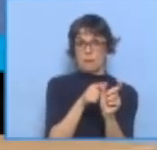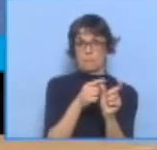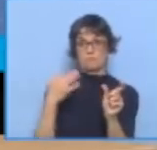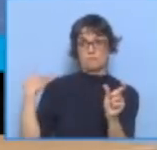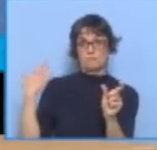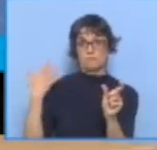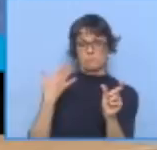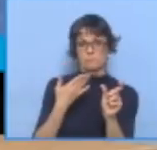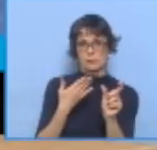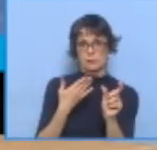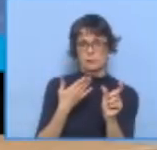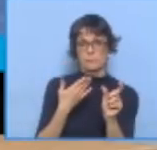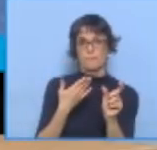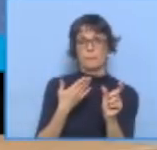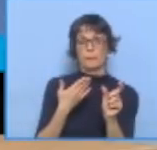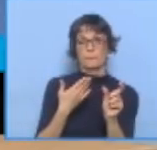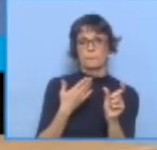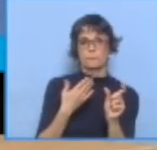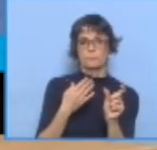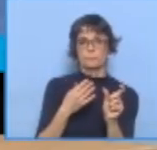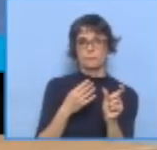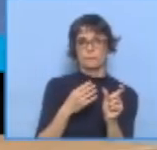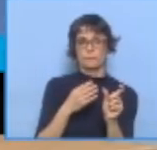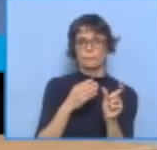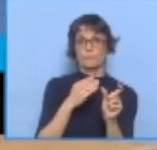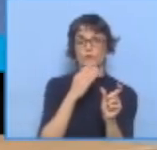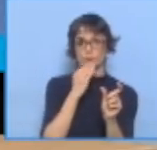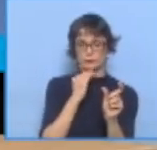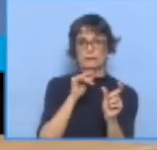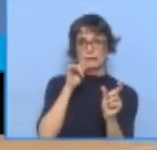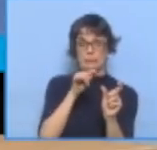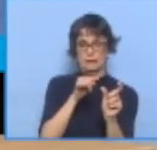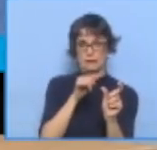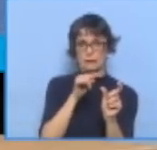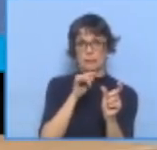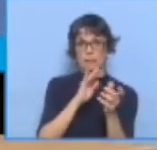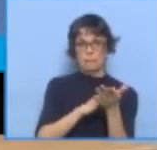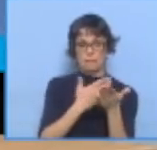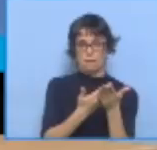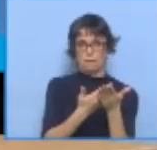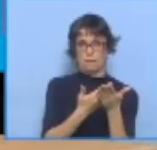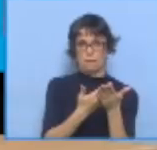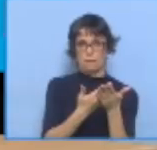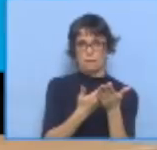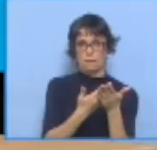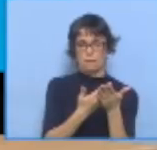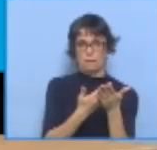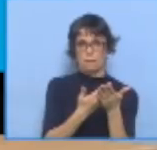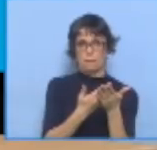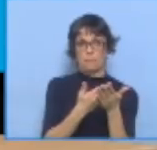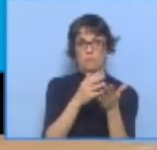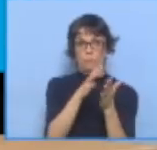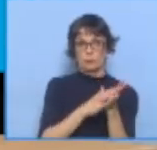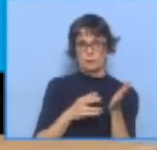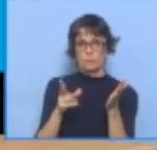origem hebraica que os autores do Novo Testamento, que escreveram em grego, mantiveram, ou seja,